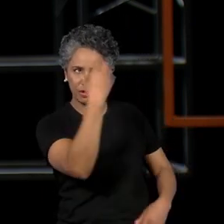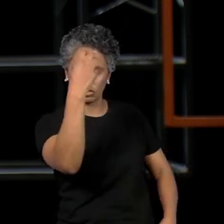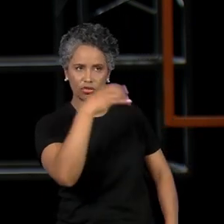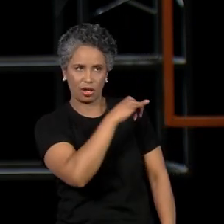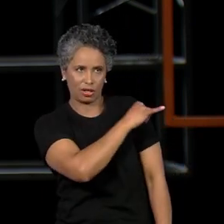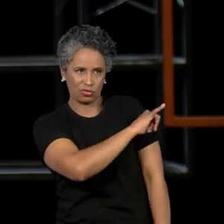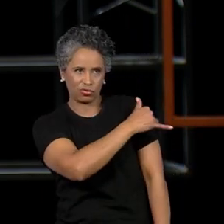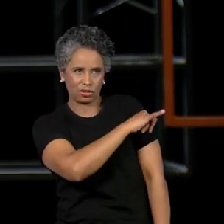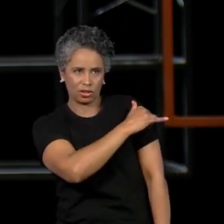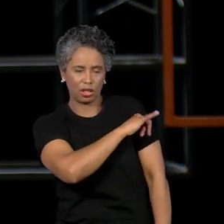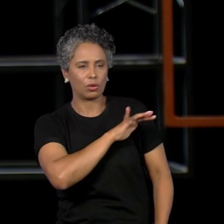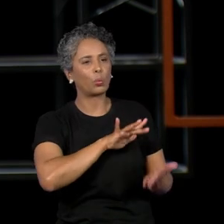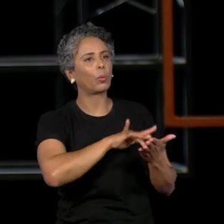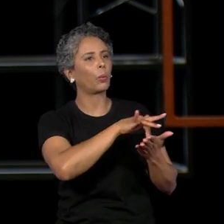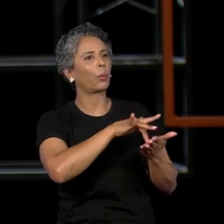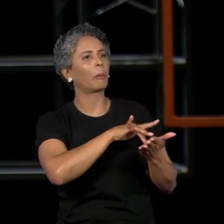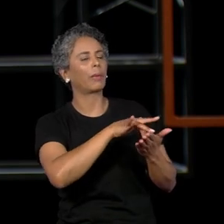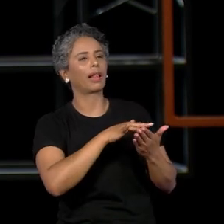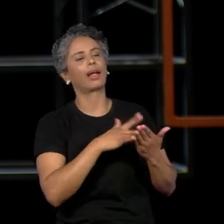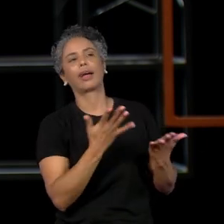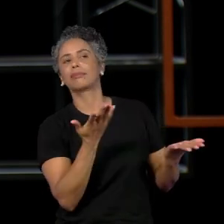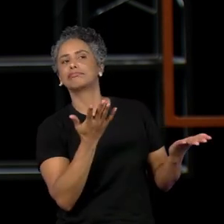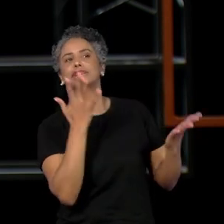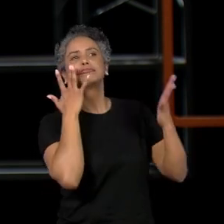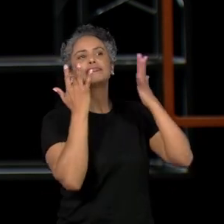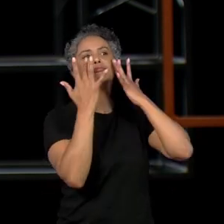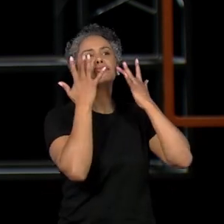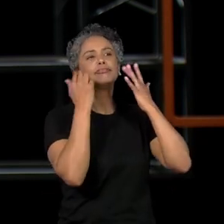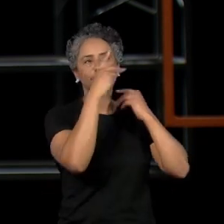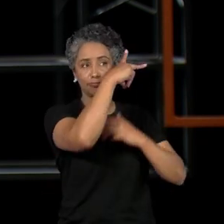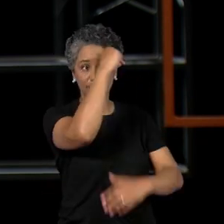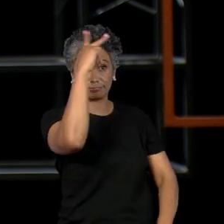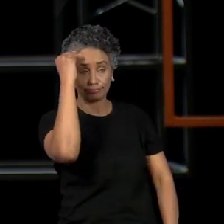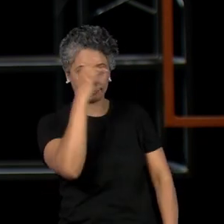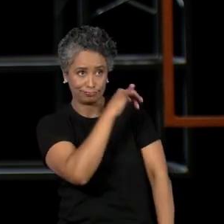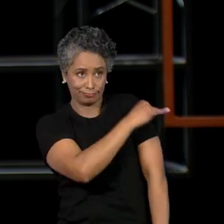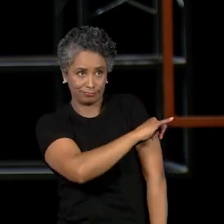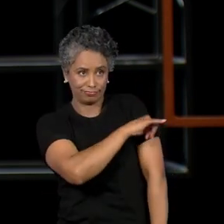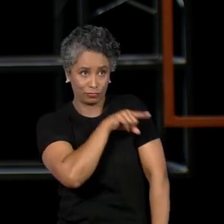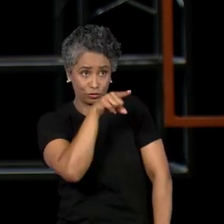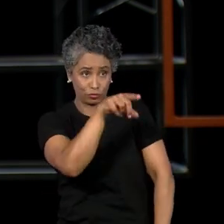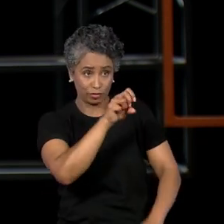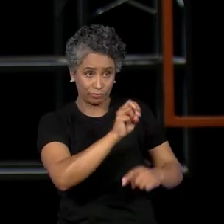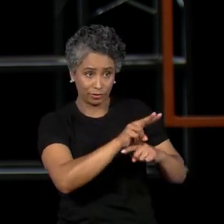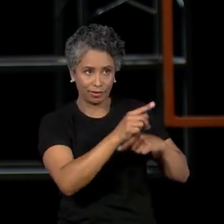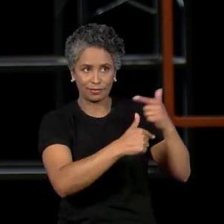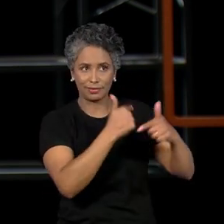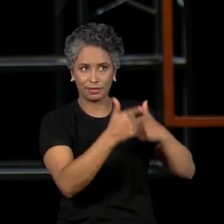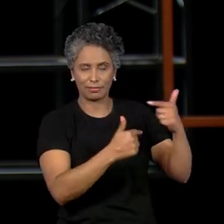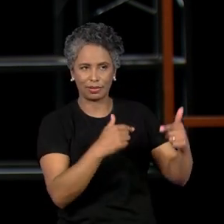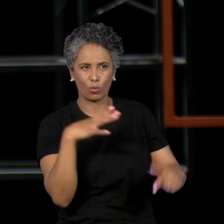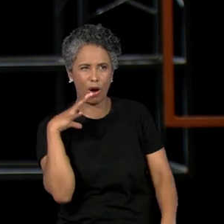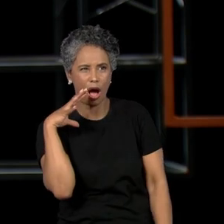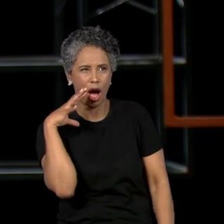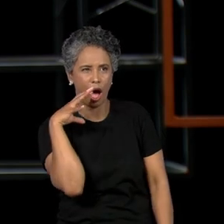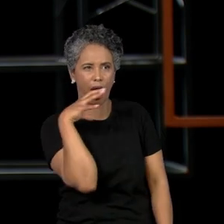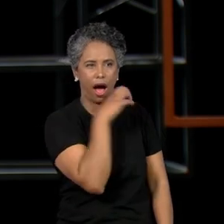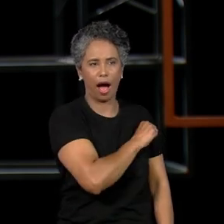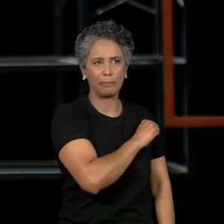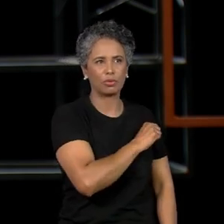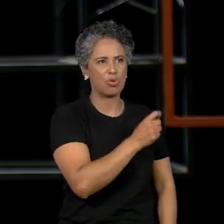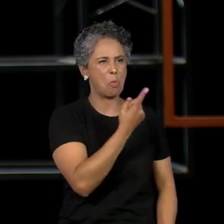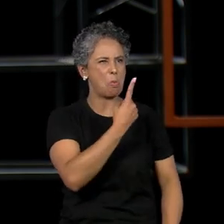para o balé do Teatro Municipal do Rio de Janeiro. Você foi contratado e rapidamente se tornaria